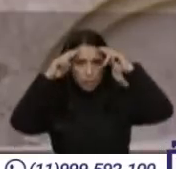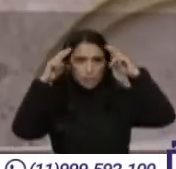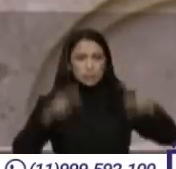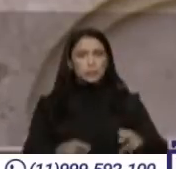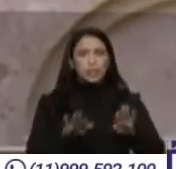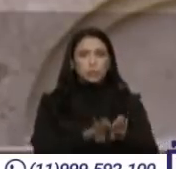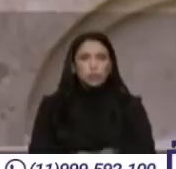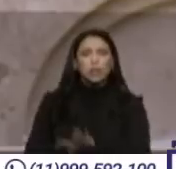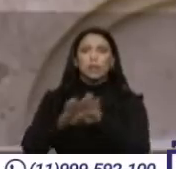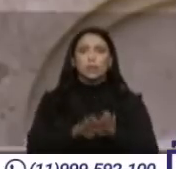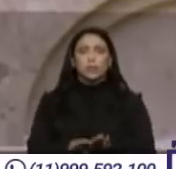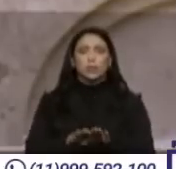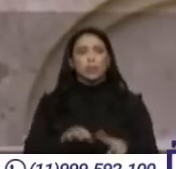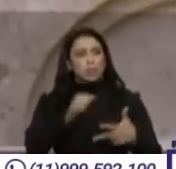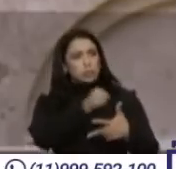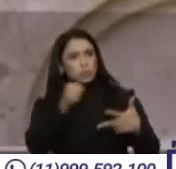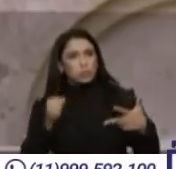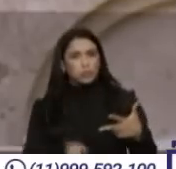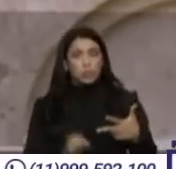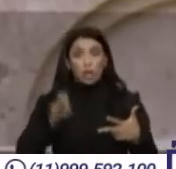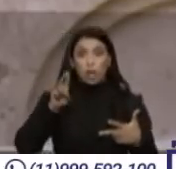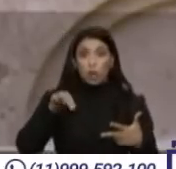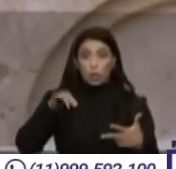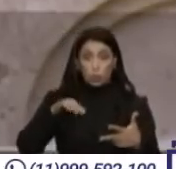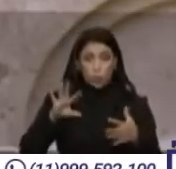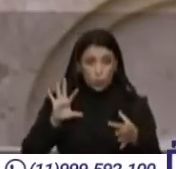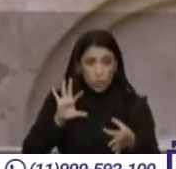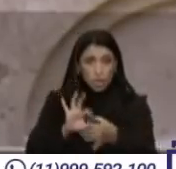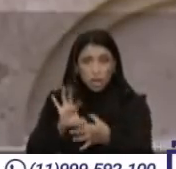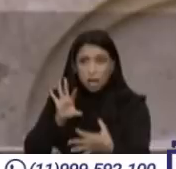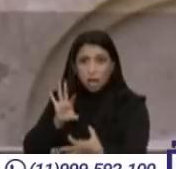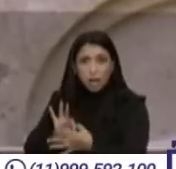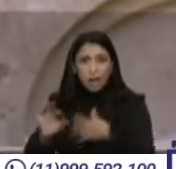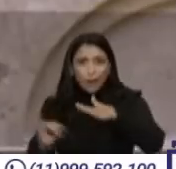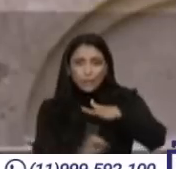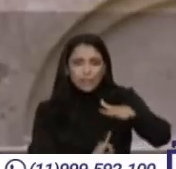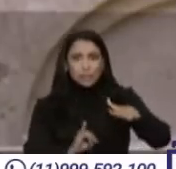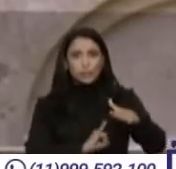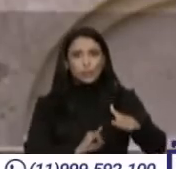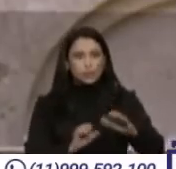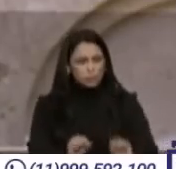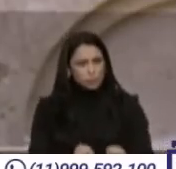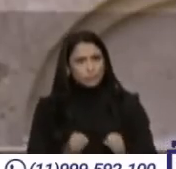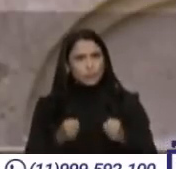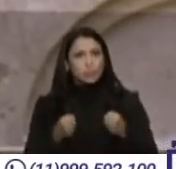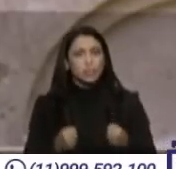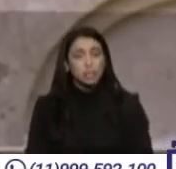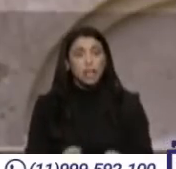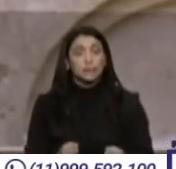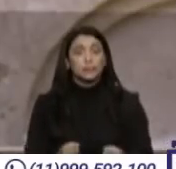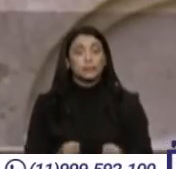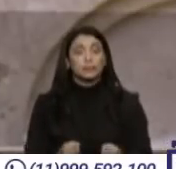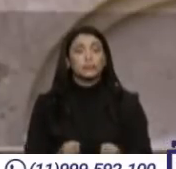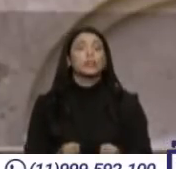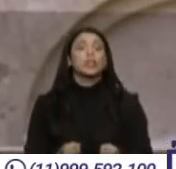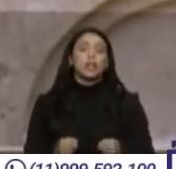harmonia entre os poderes, na união e fortalecimento das instituições e na defesa